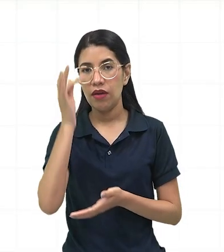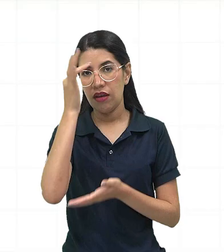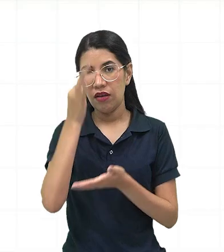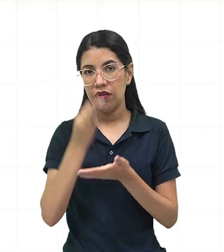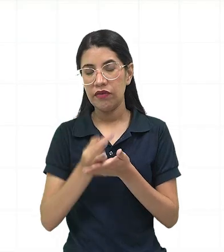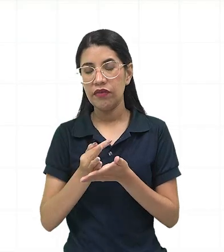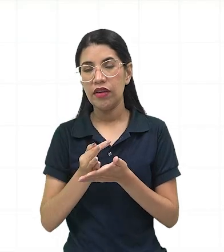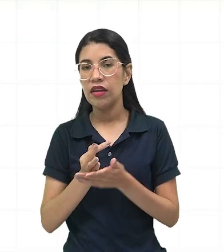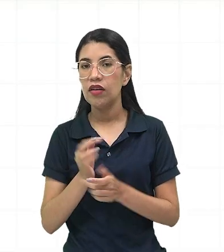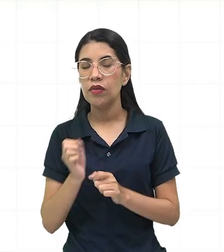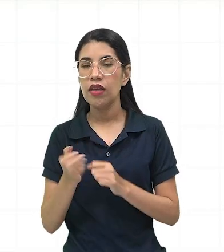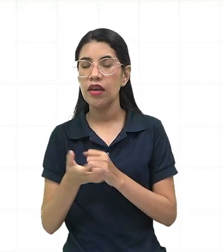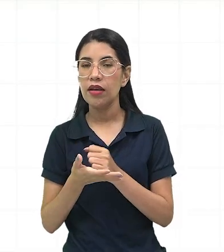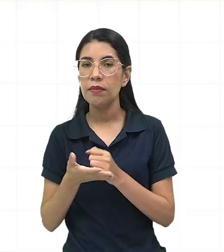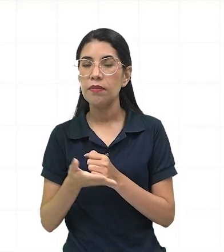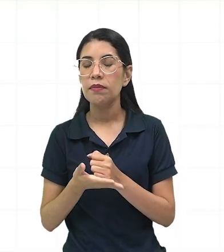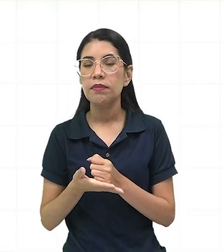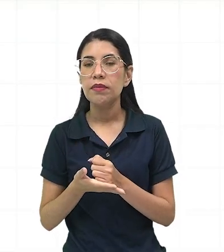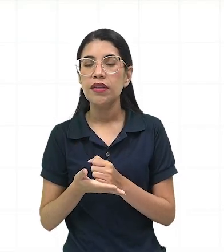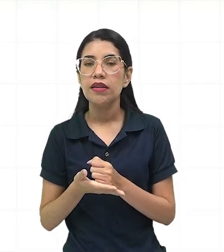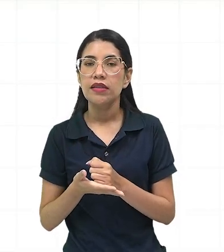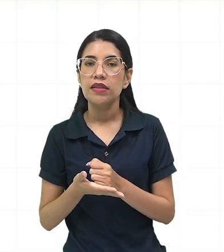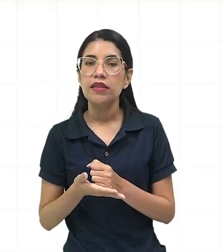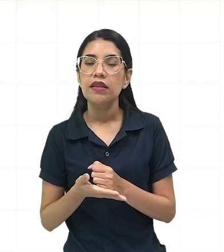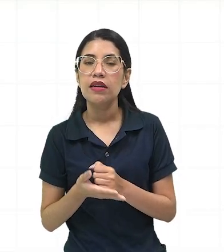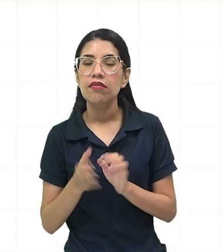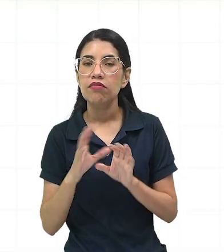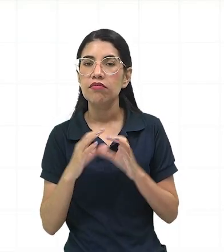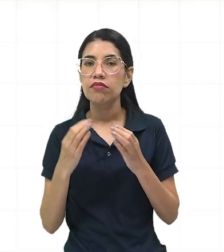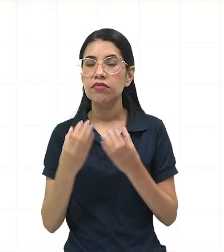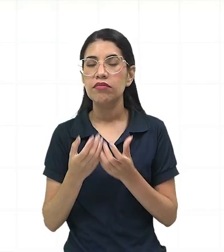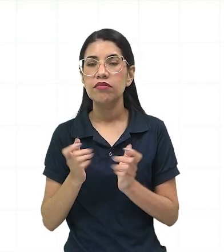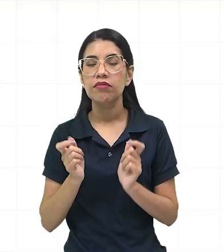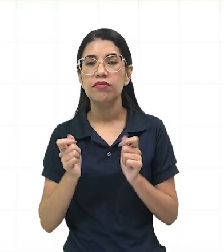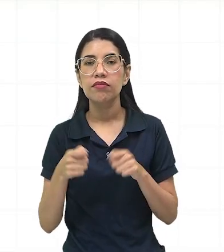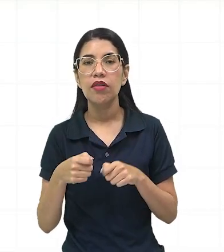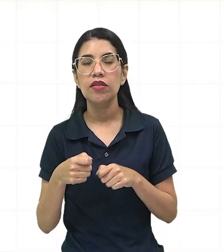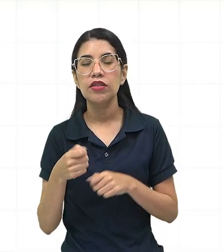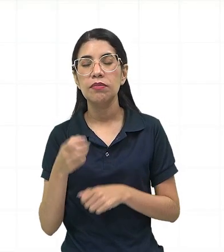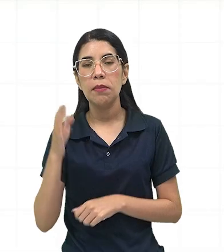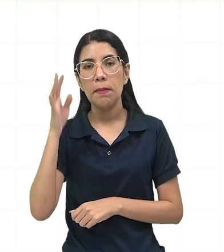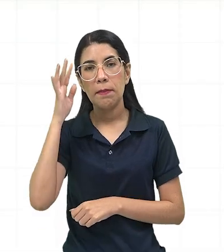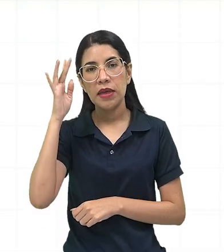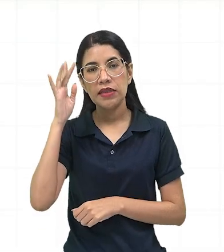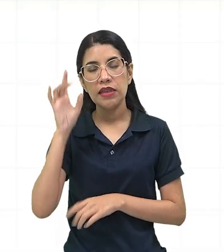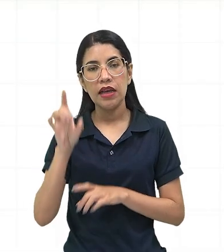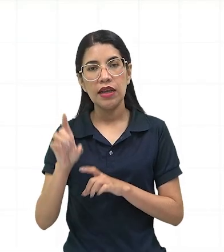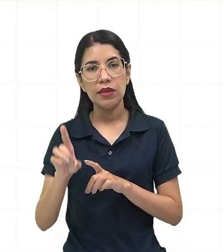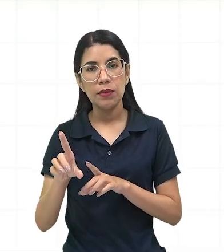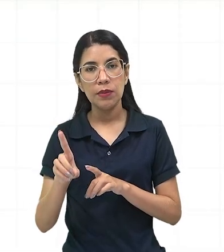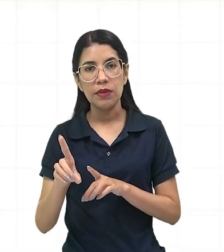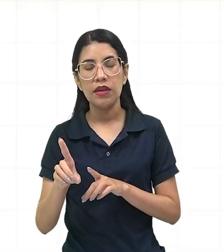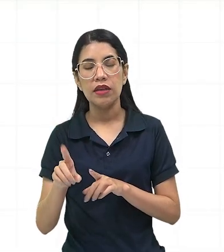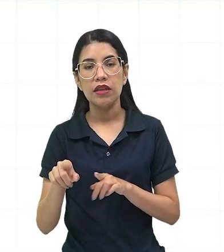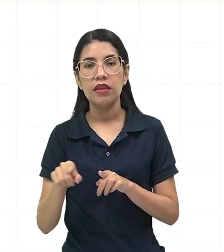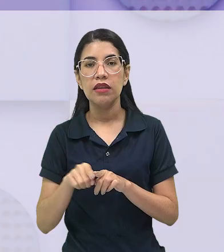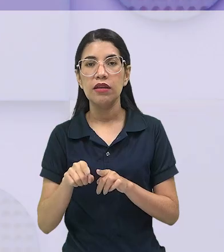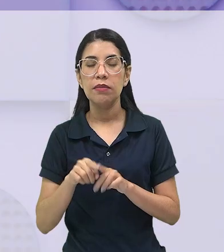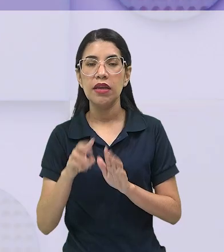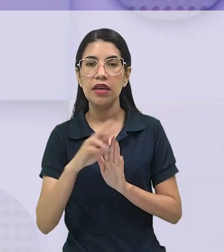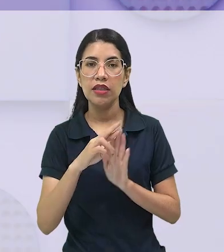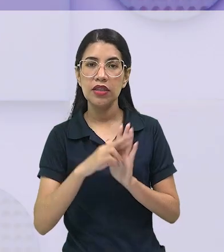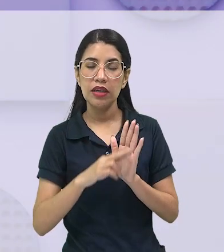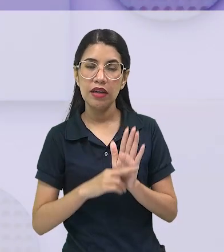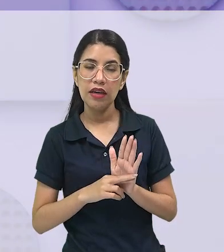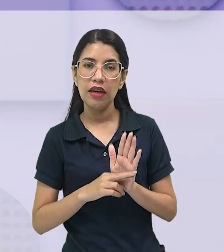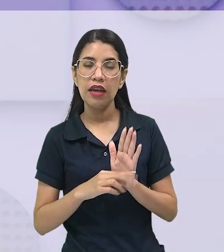de fundo pelo qual a comunidade vai ter condições de pensar sua doutrina, pensar suas regras,